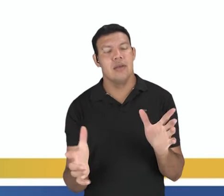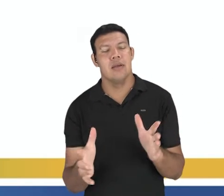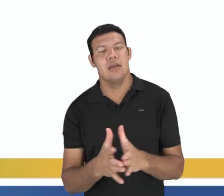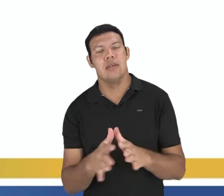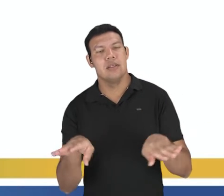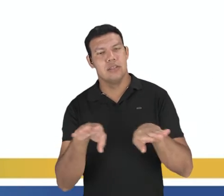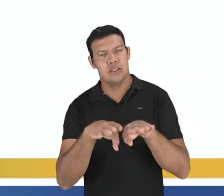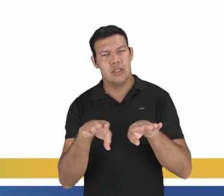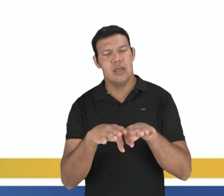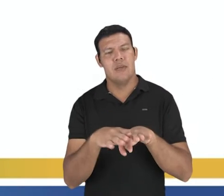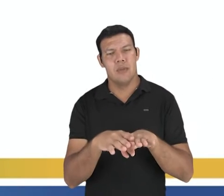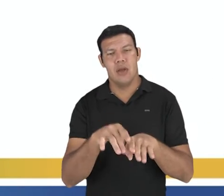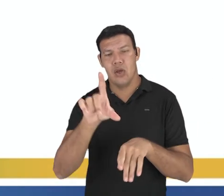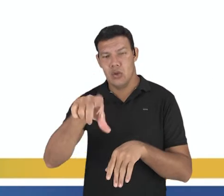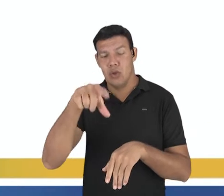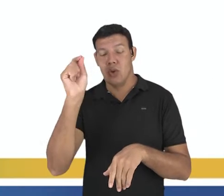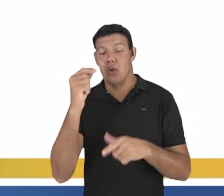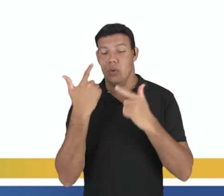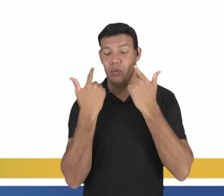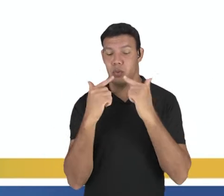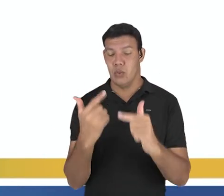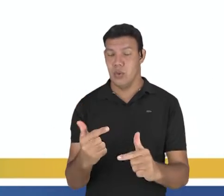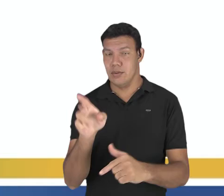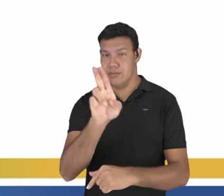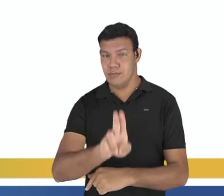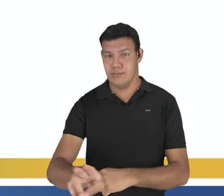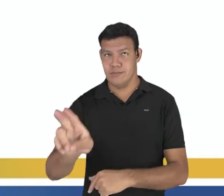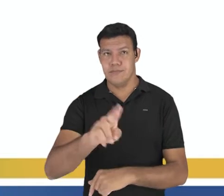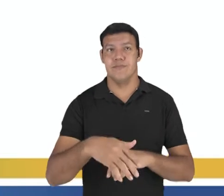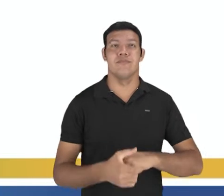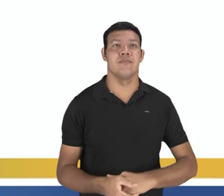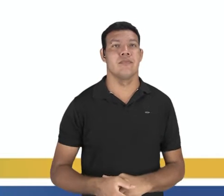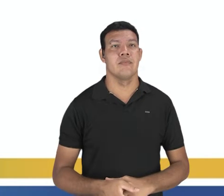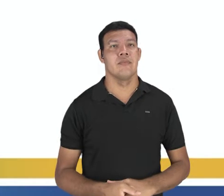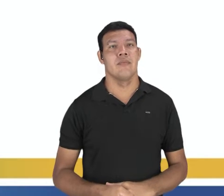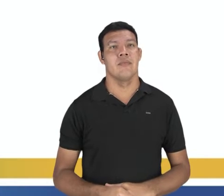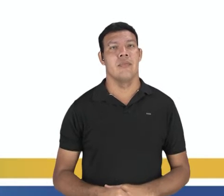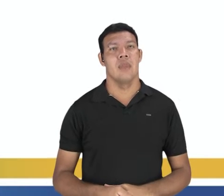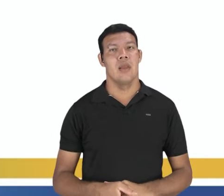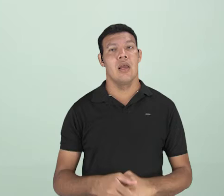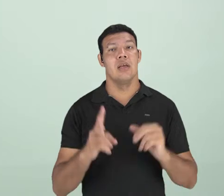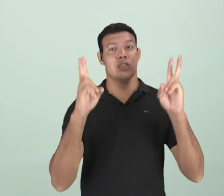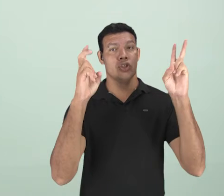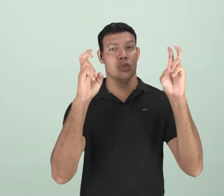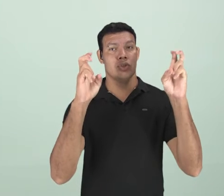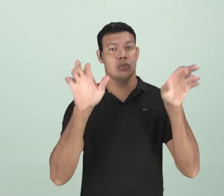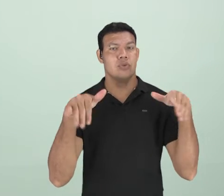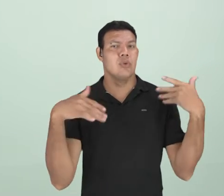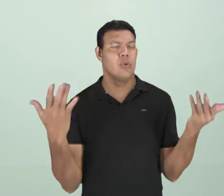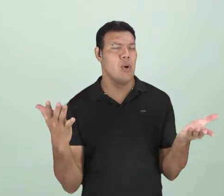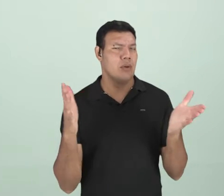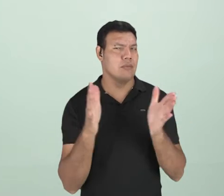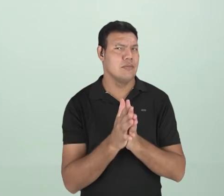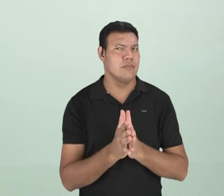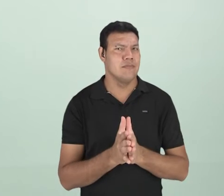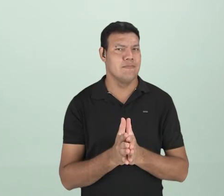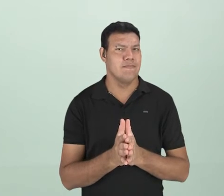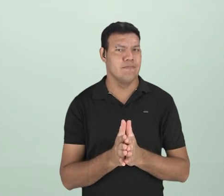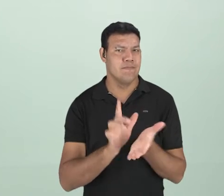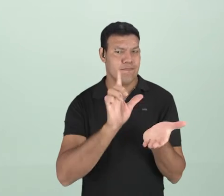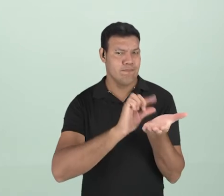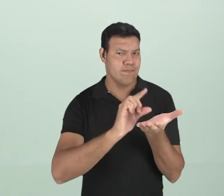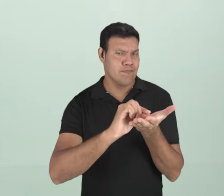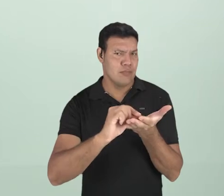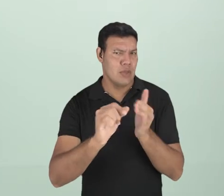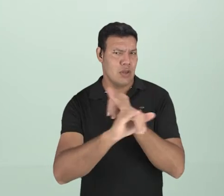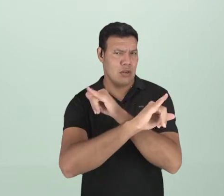delimitar a linguagem que você vai utilizar. Título. Qual é o título que você vai dar para o seu artigo de divulgação científica? O